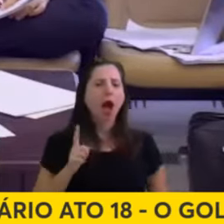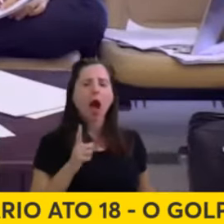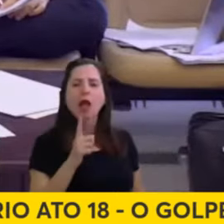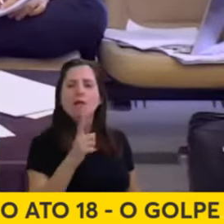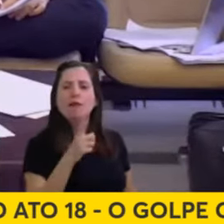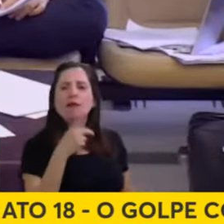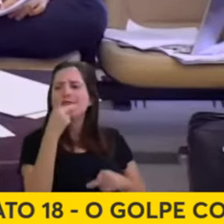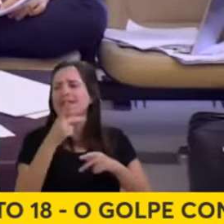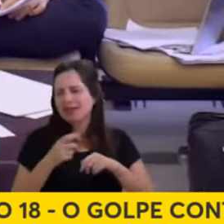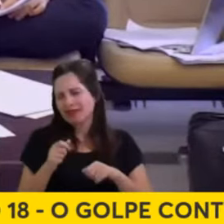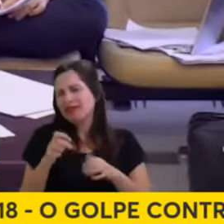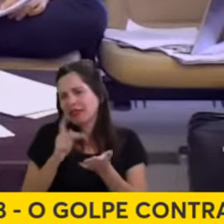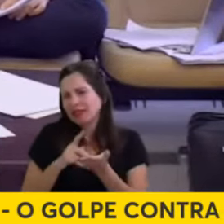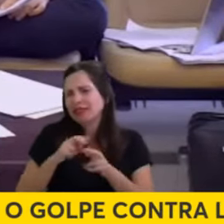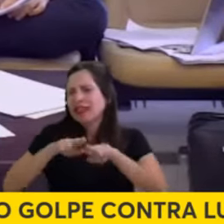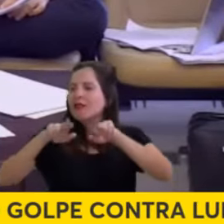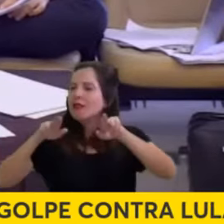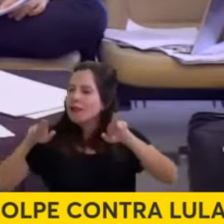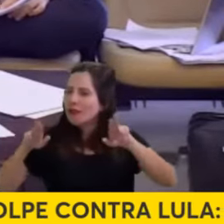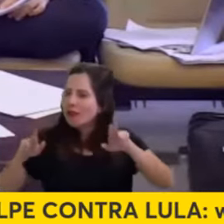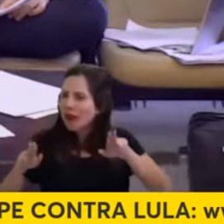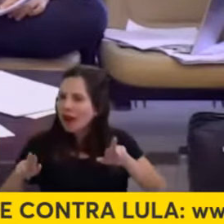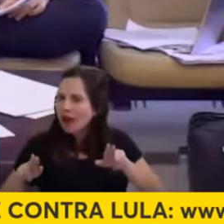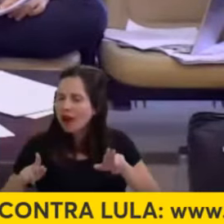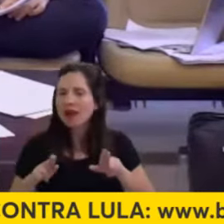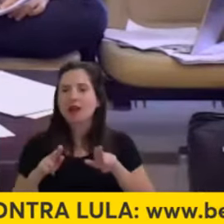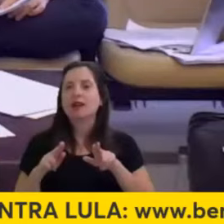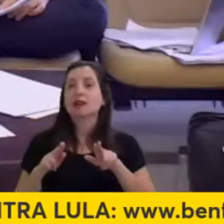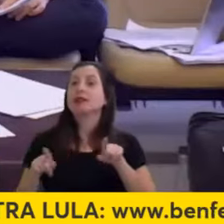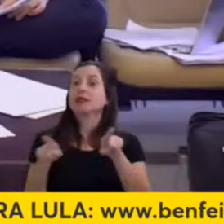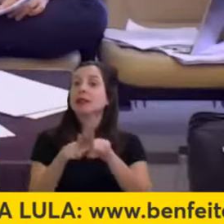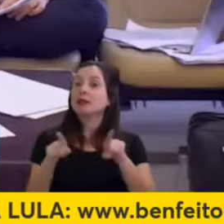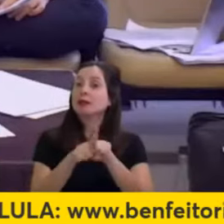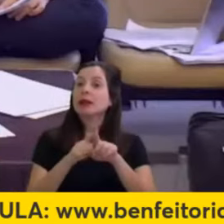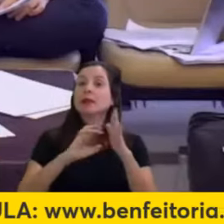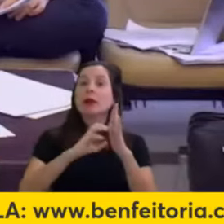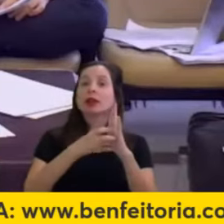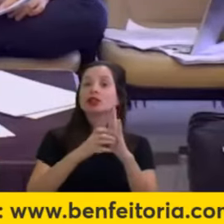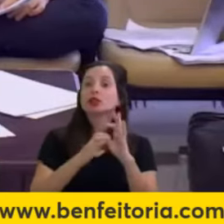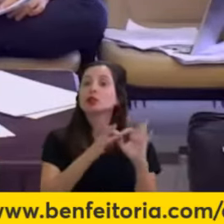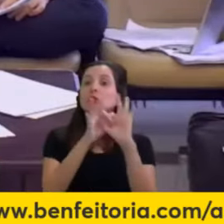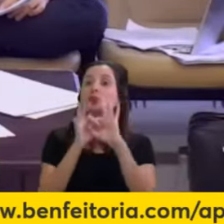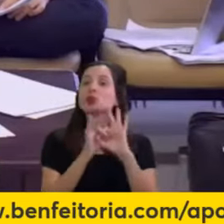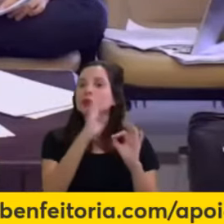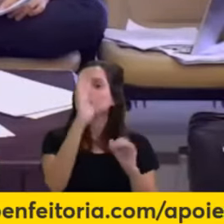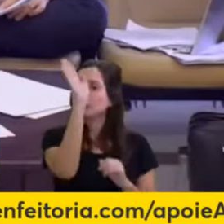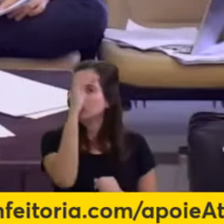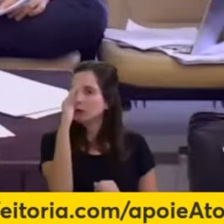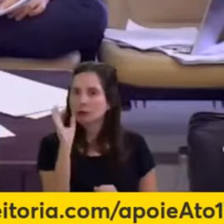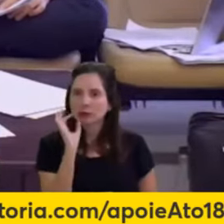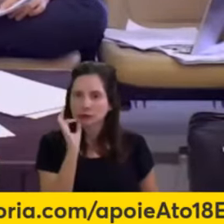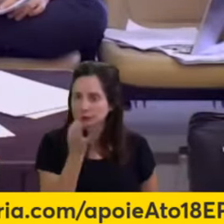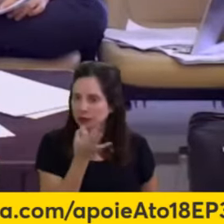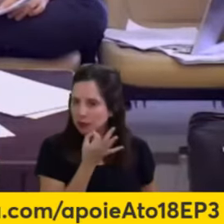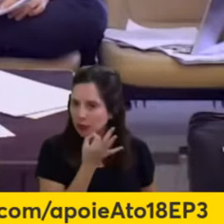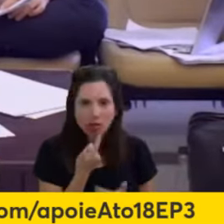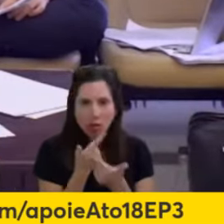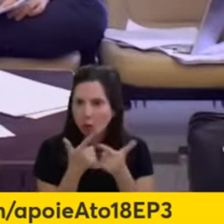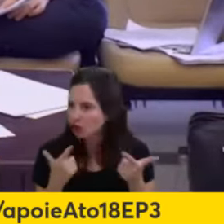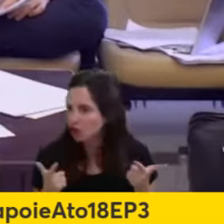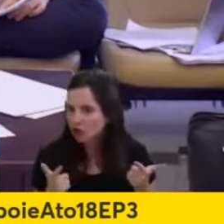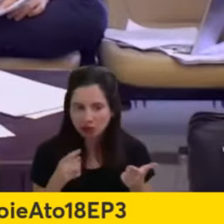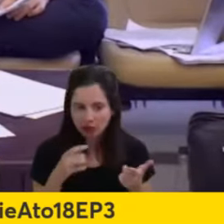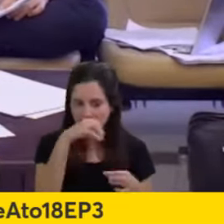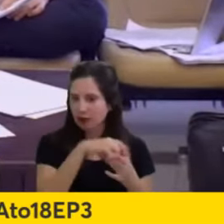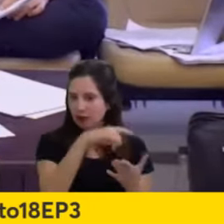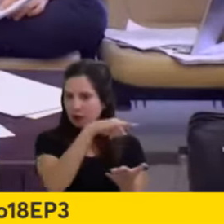pré-candidatos assessorados parlamentares inclusive do União Brasil Quem deve ser segredo porque prova nos autos Não veio também eu